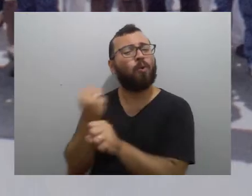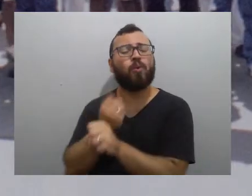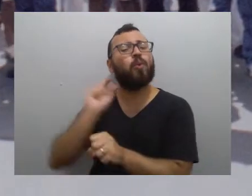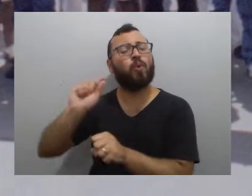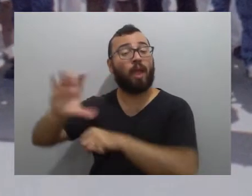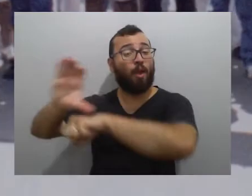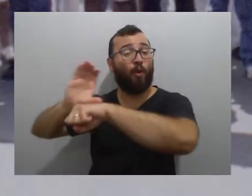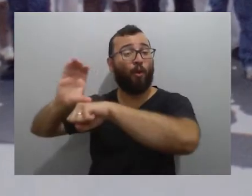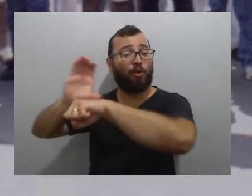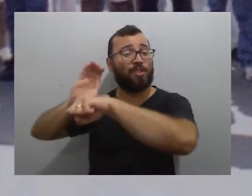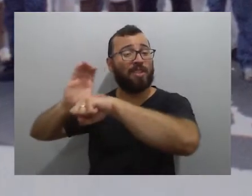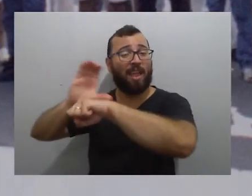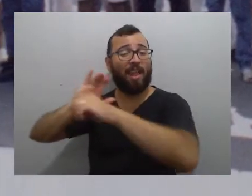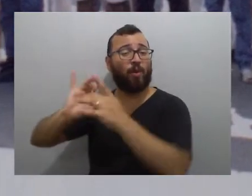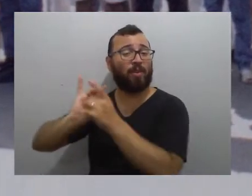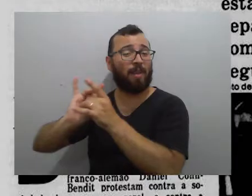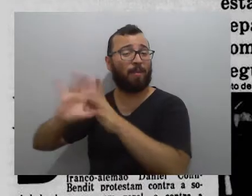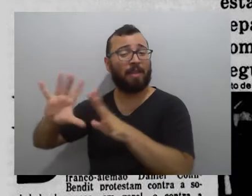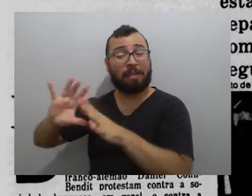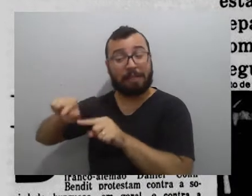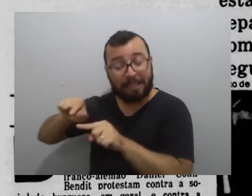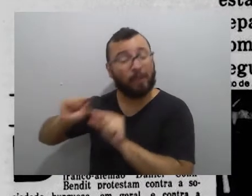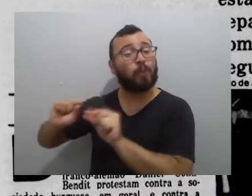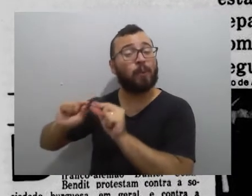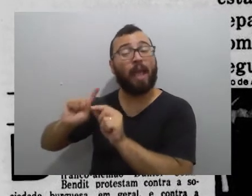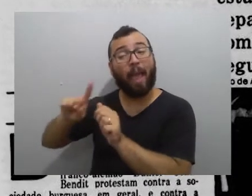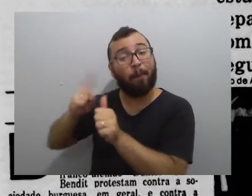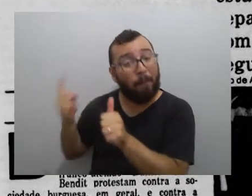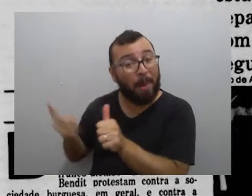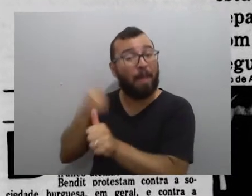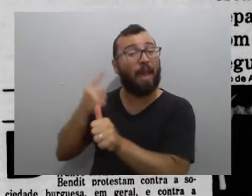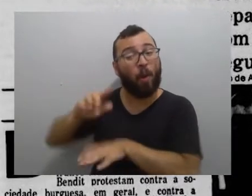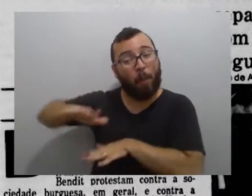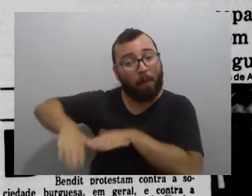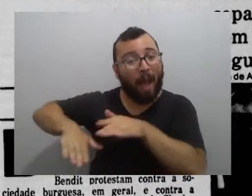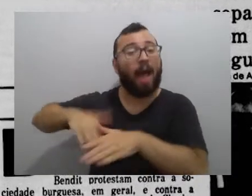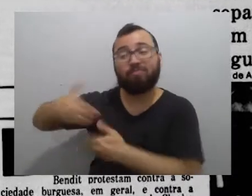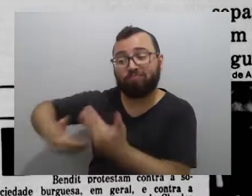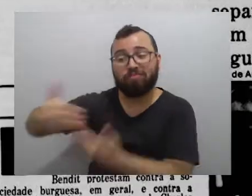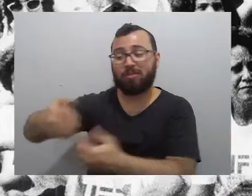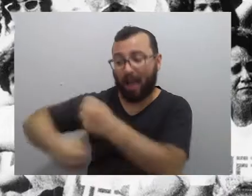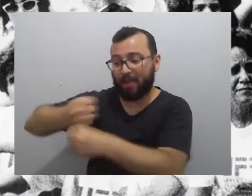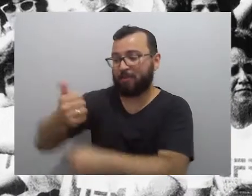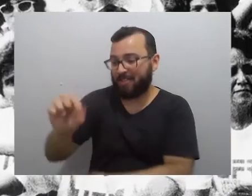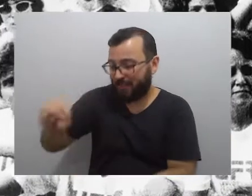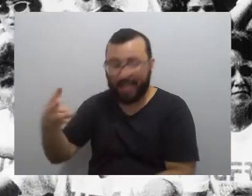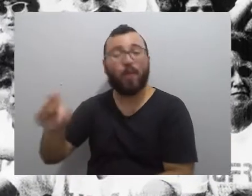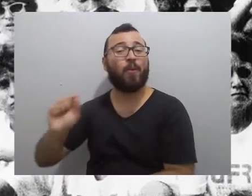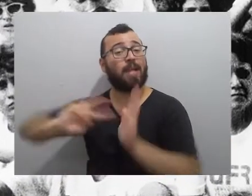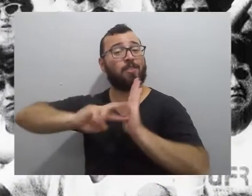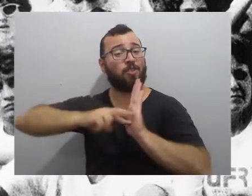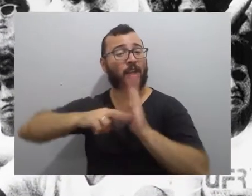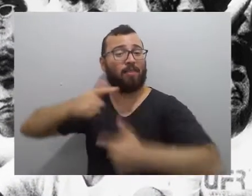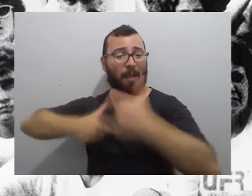do Sindicato dos Trabalhadores em Educação. Em 1988, uma caravana de 800 estudantes saiu